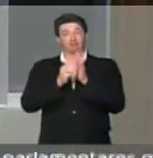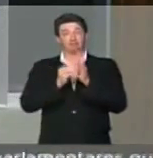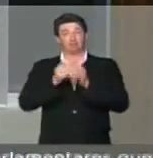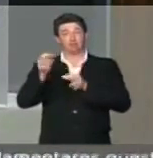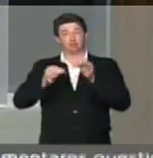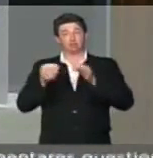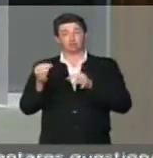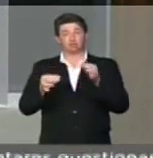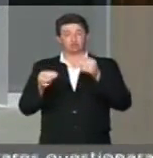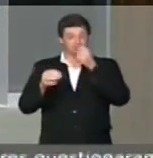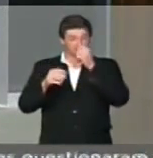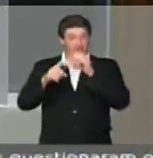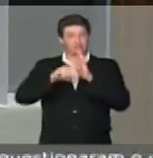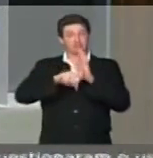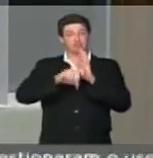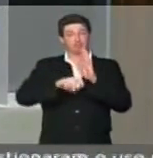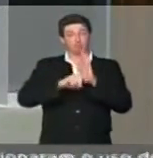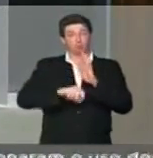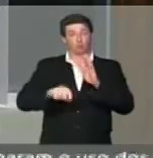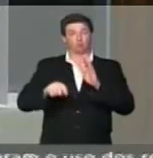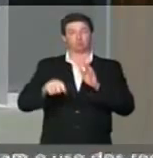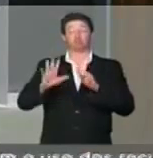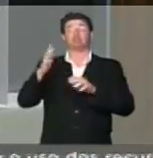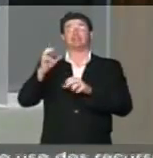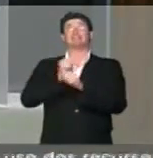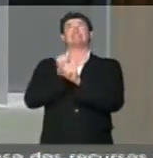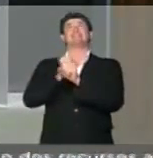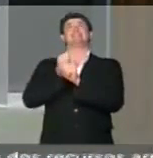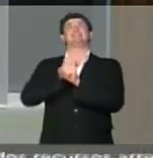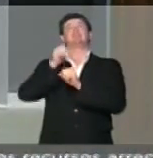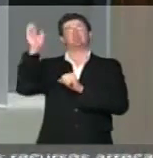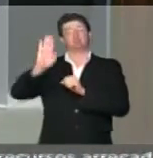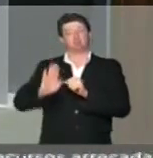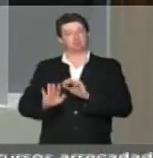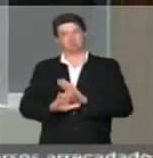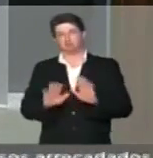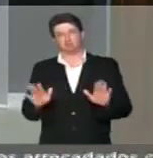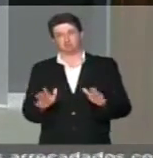injustiça tributária secular nesse país.